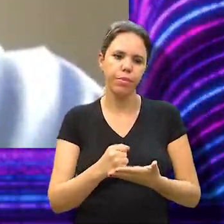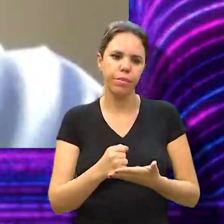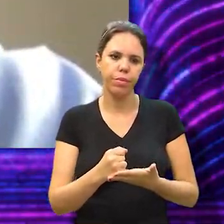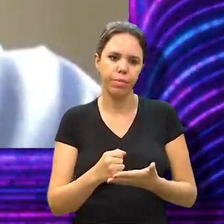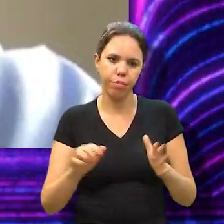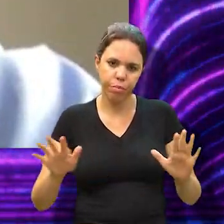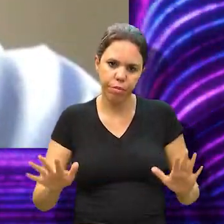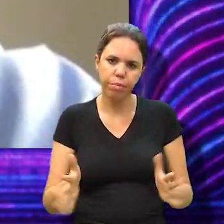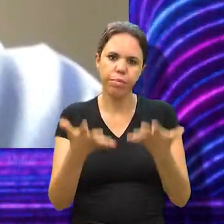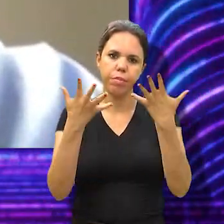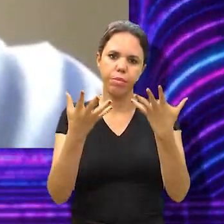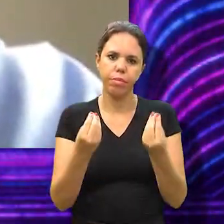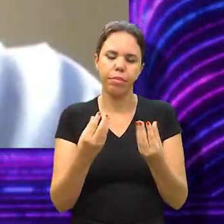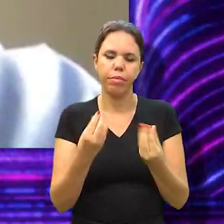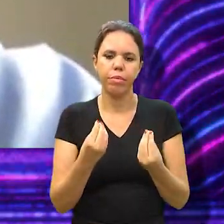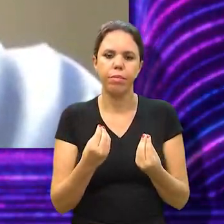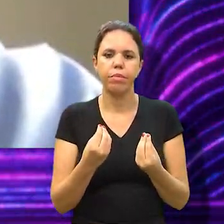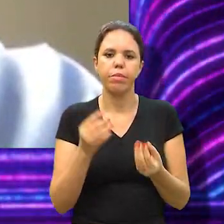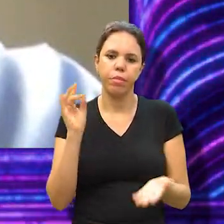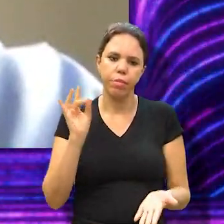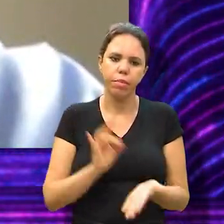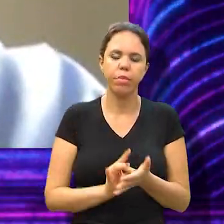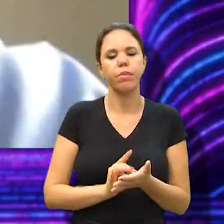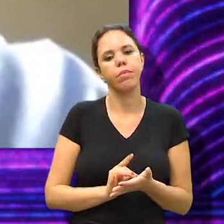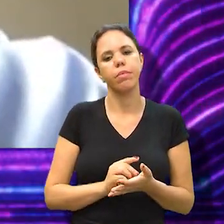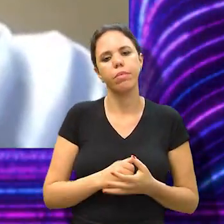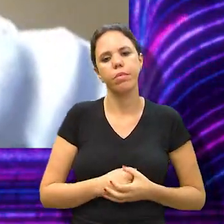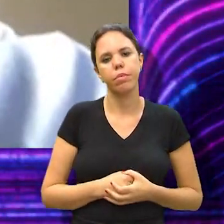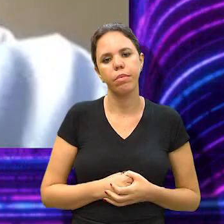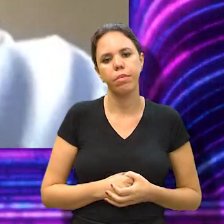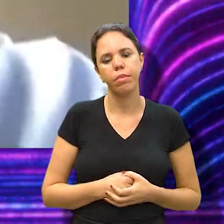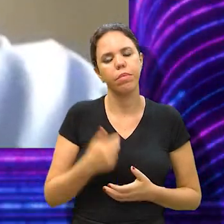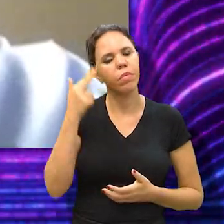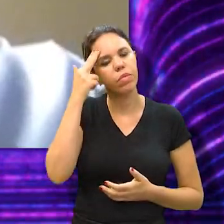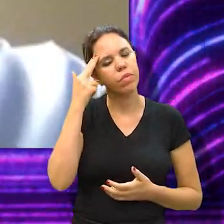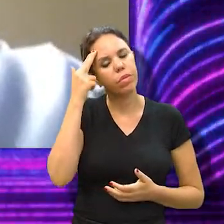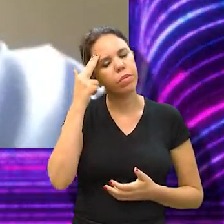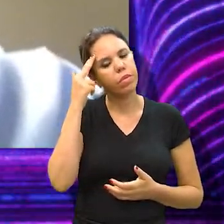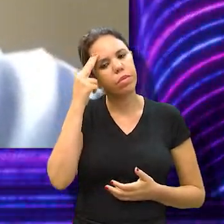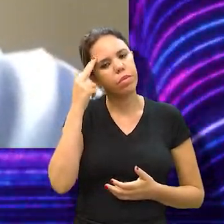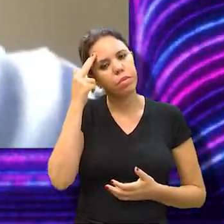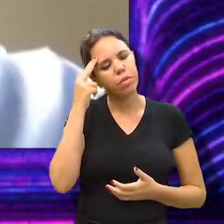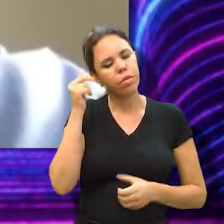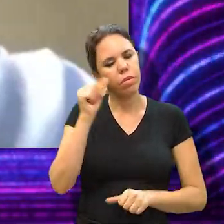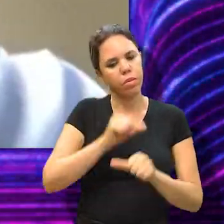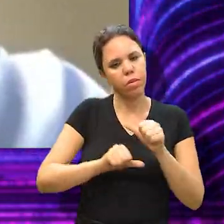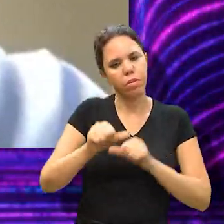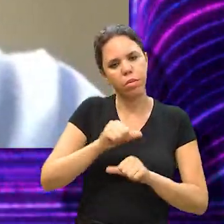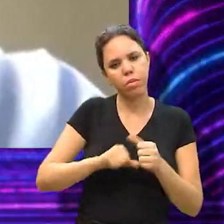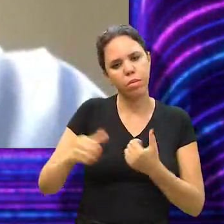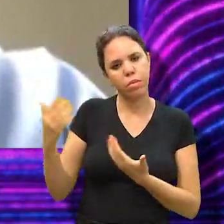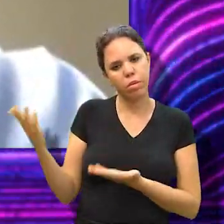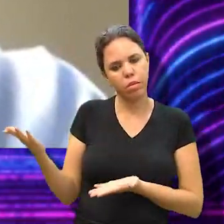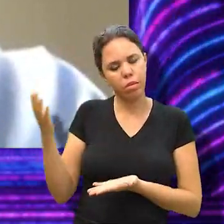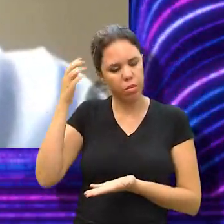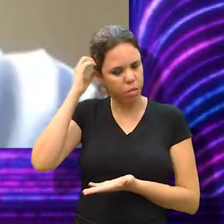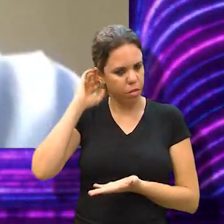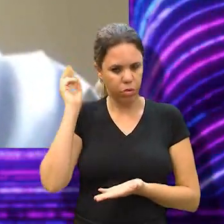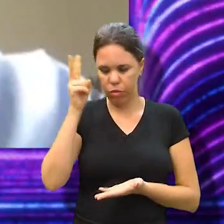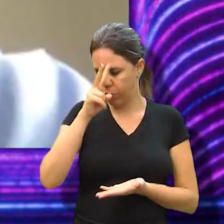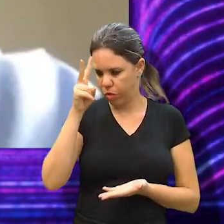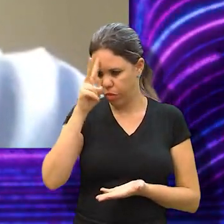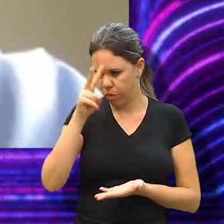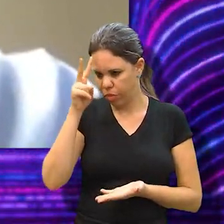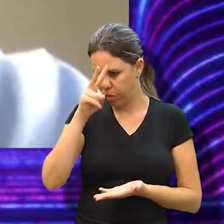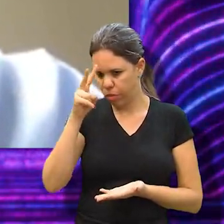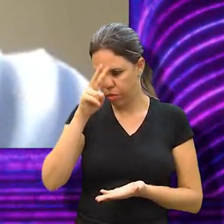ajudou e motivou bastante, né, a realização desse meu sonho de tornar